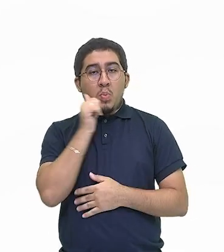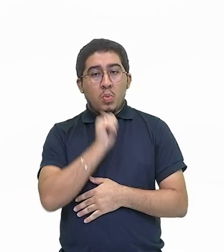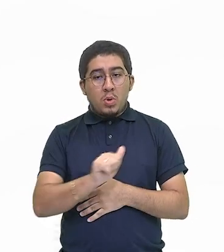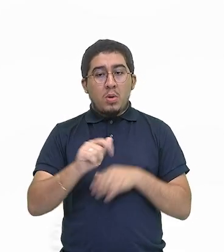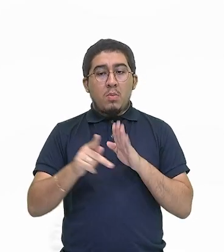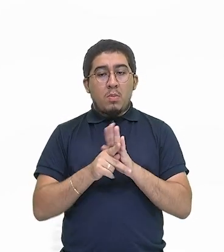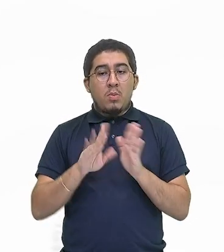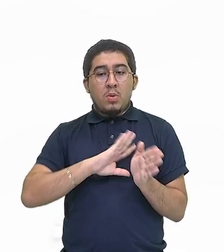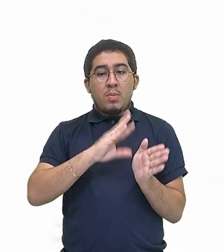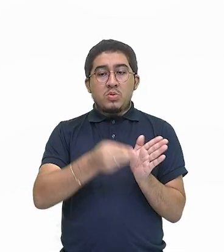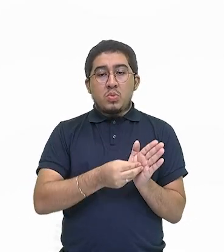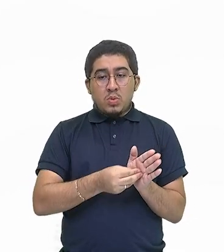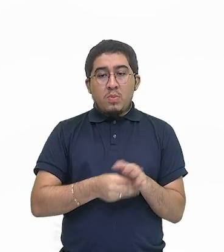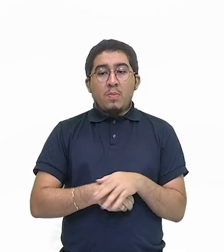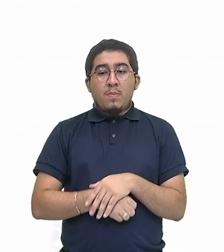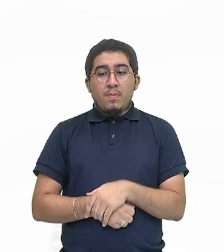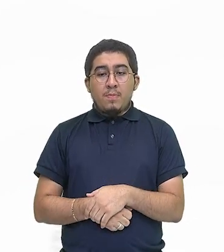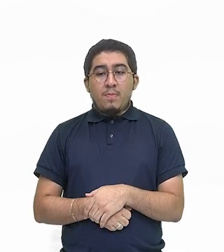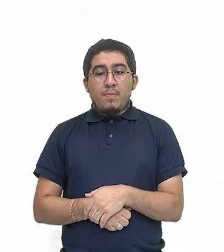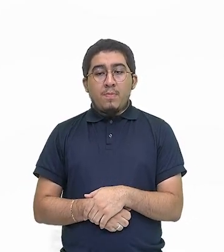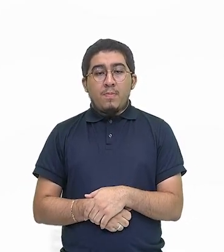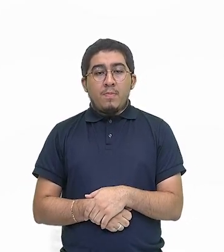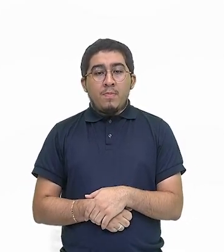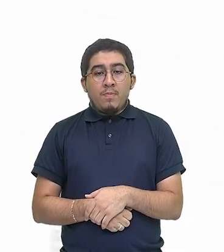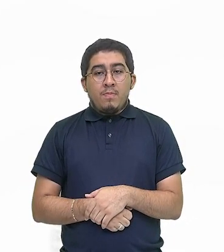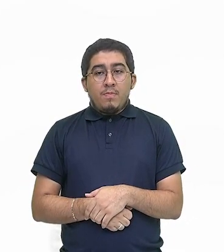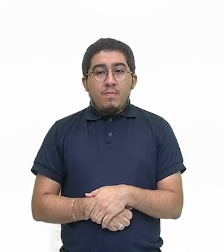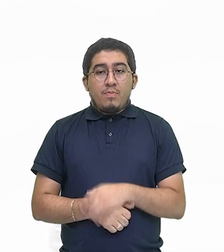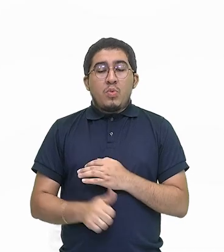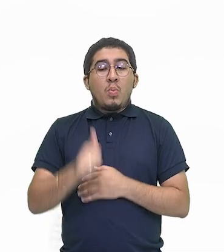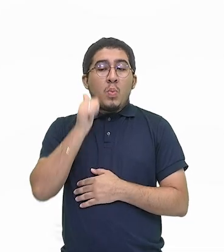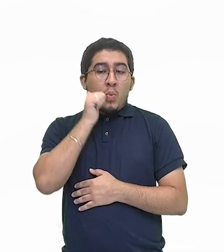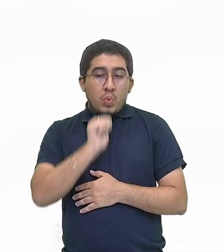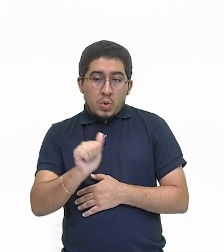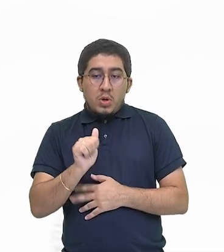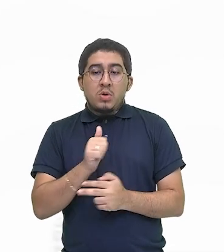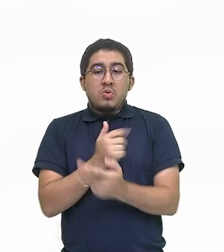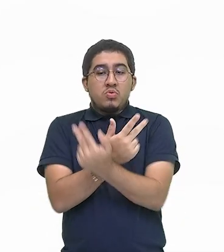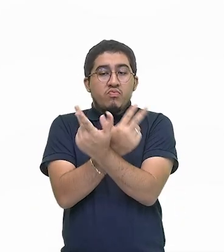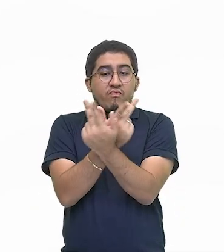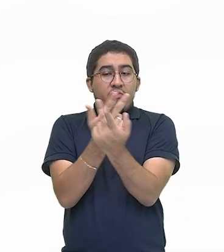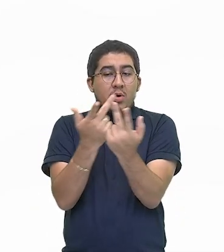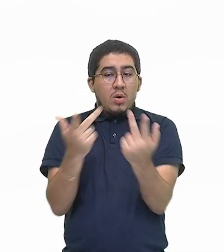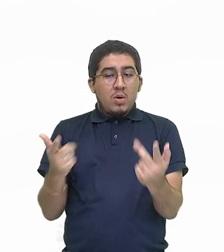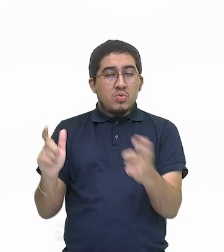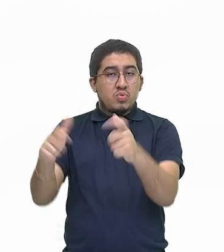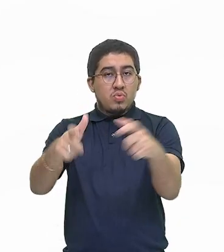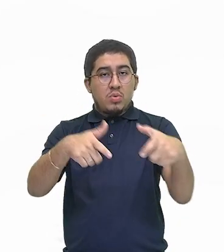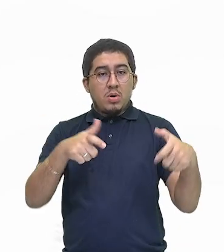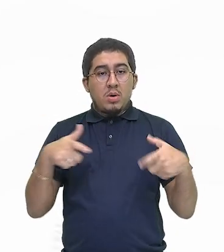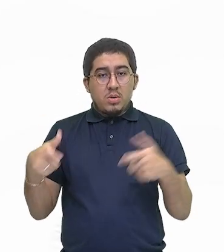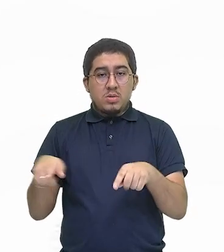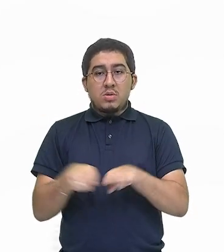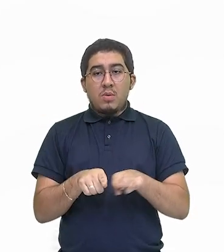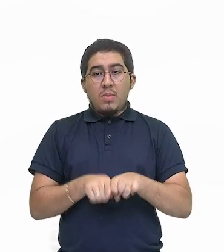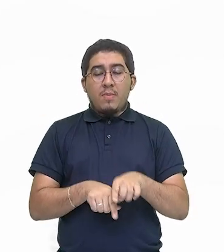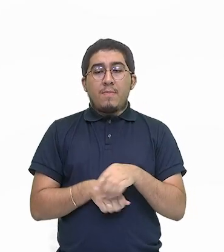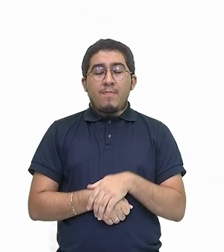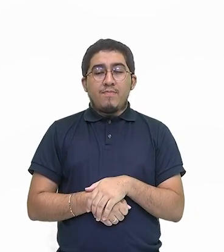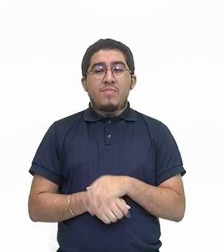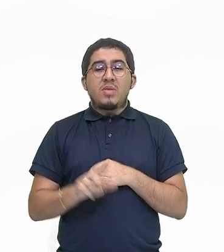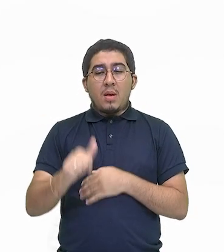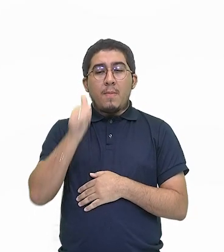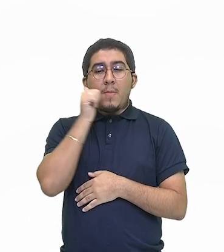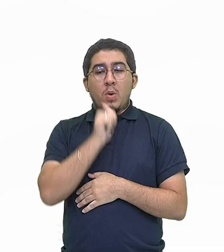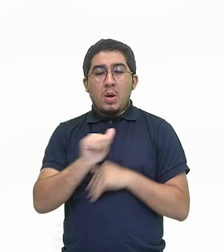da Amazônia, e com mulheres das mais diversas origens e segmentos, que são